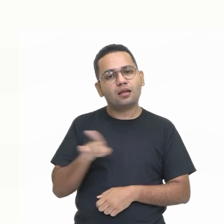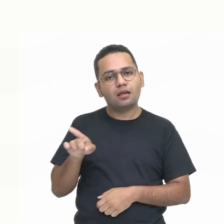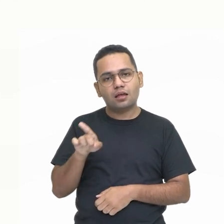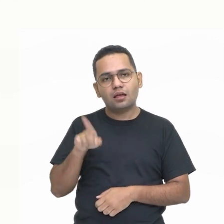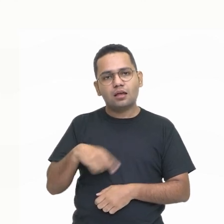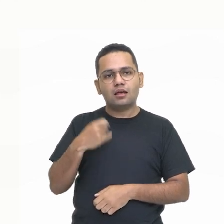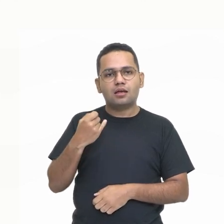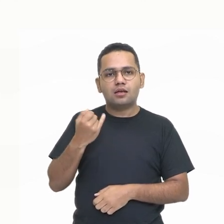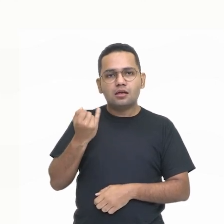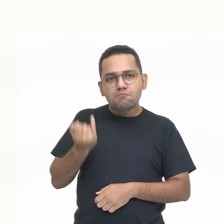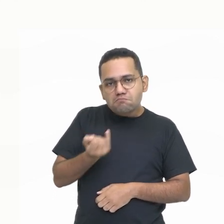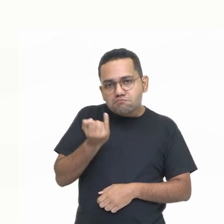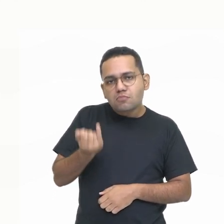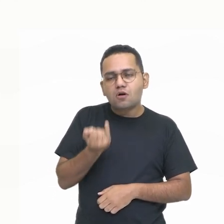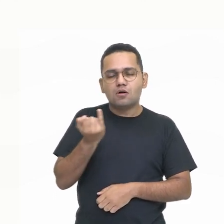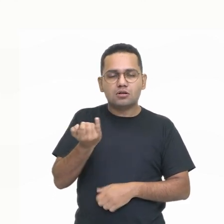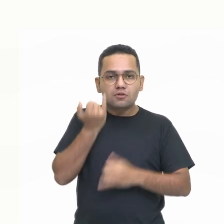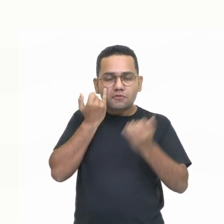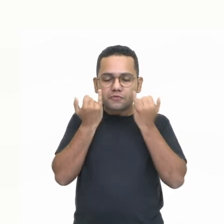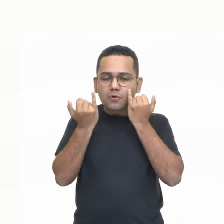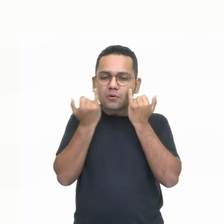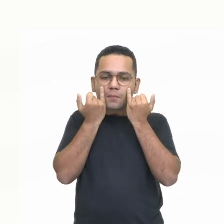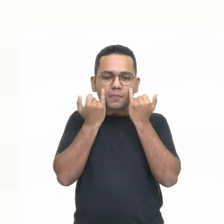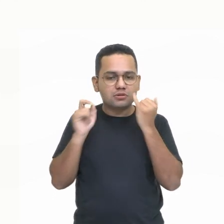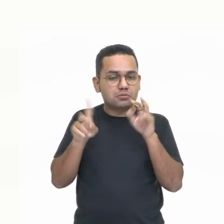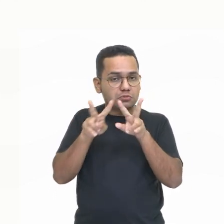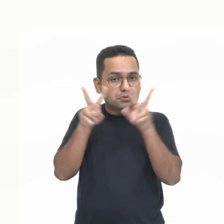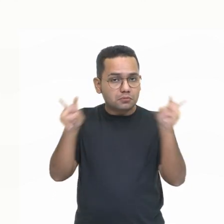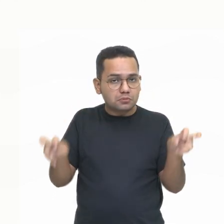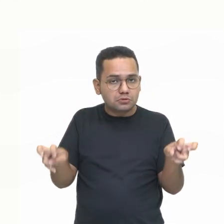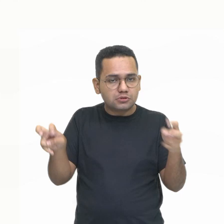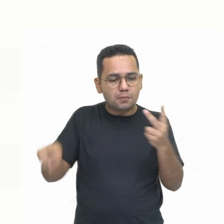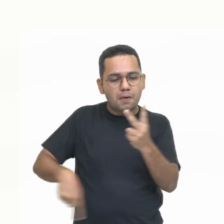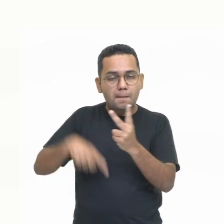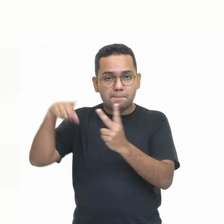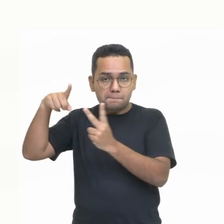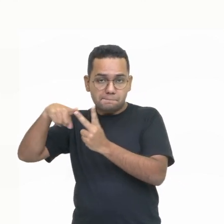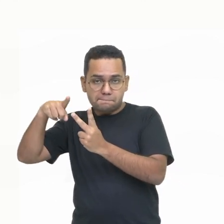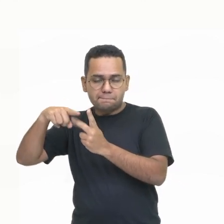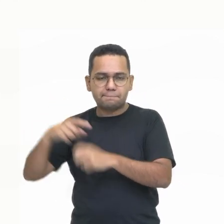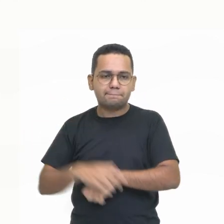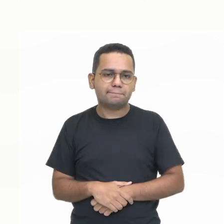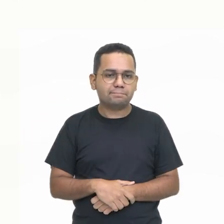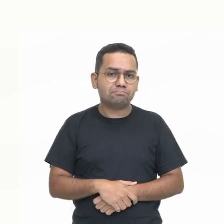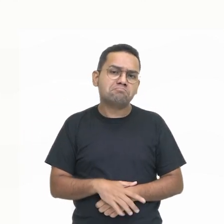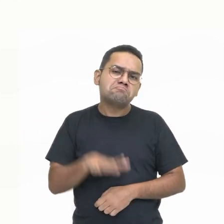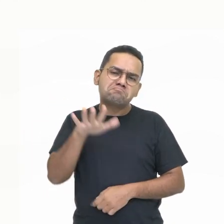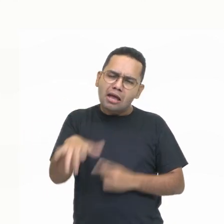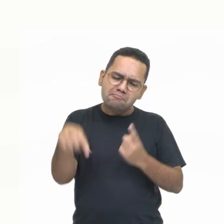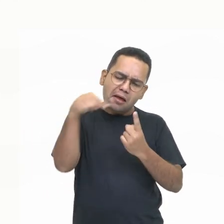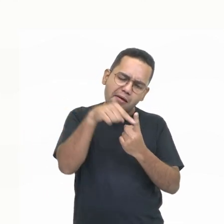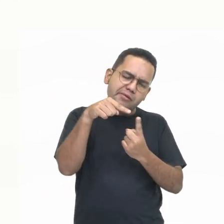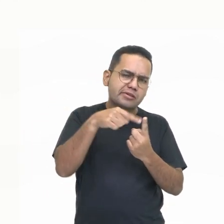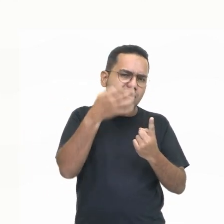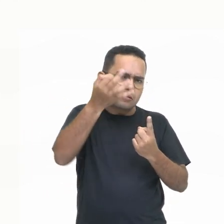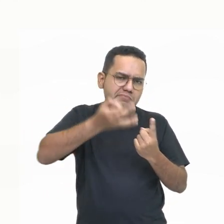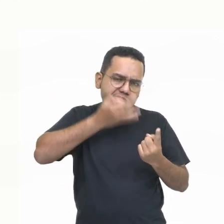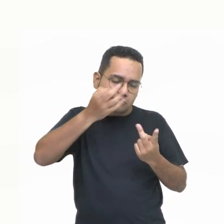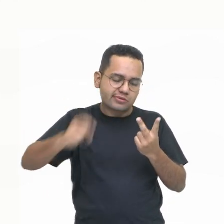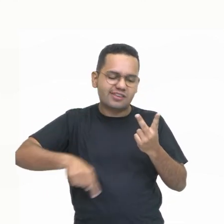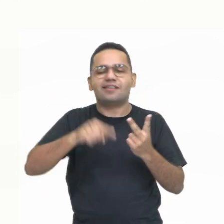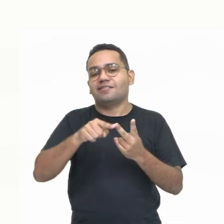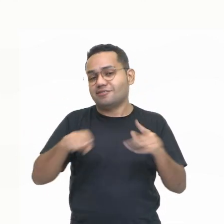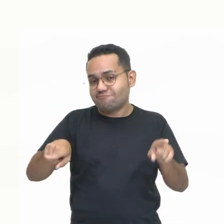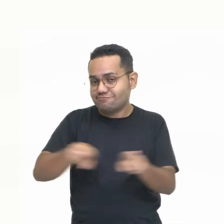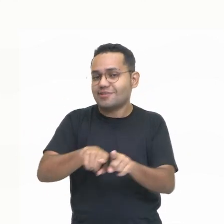da teoria autotrófica. Assim como a teoria heterotrófica, na teoria autotrófica nós também tivemos críticas, como a